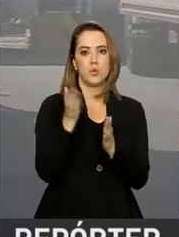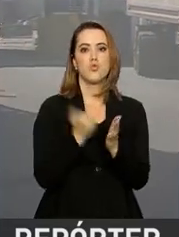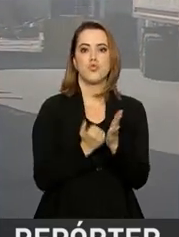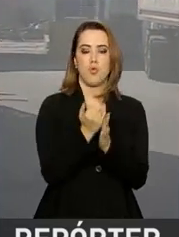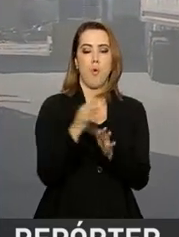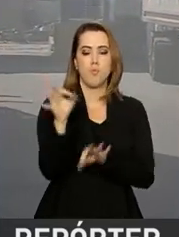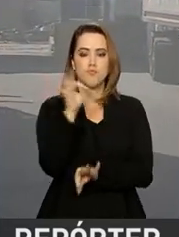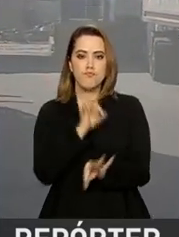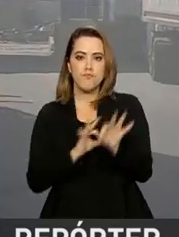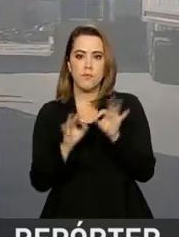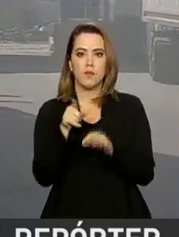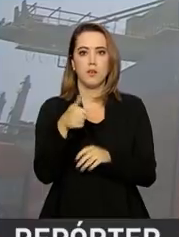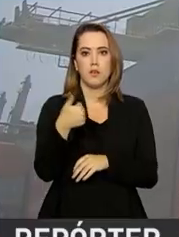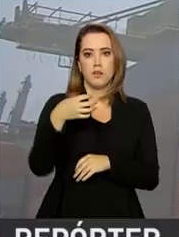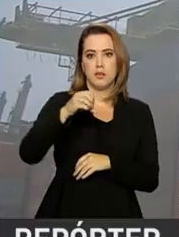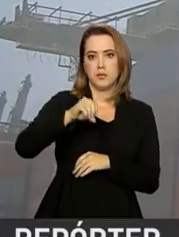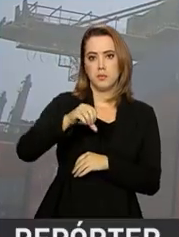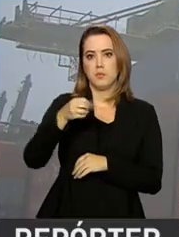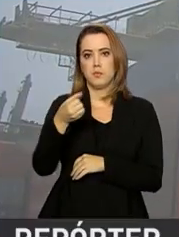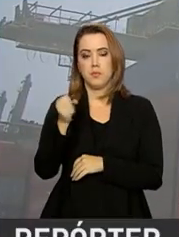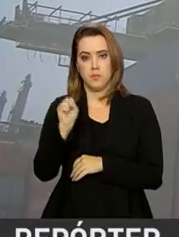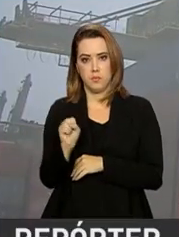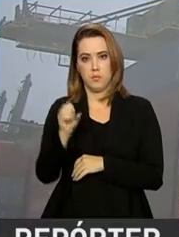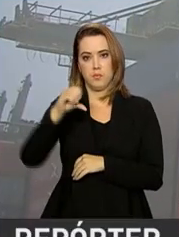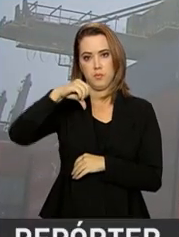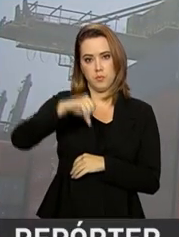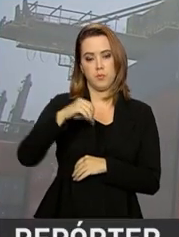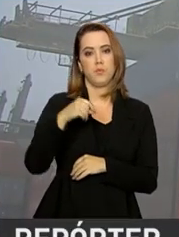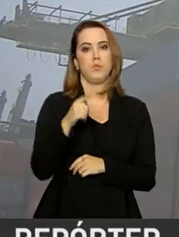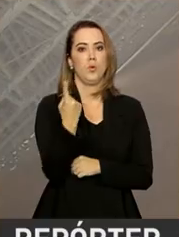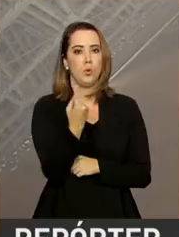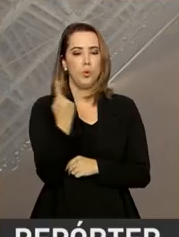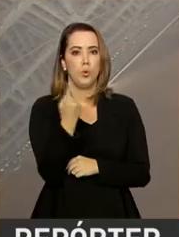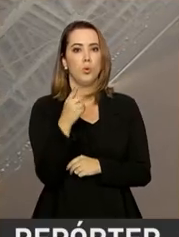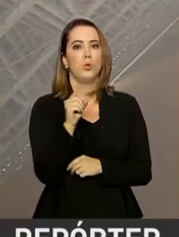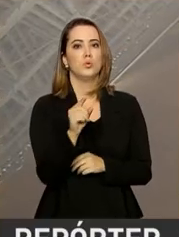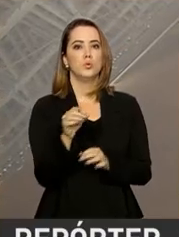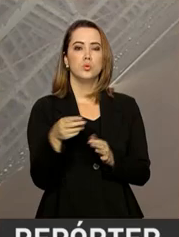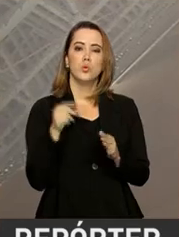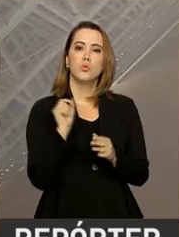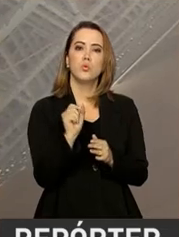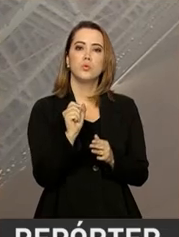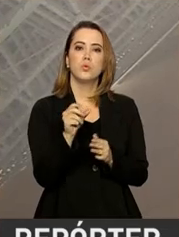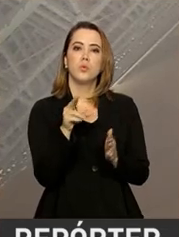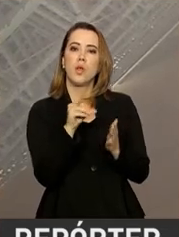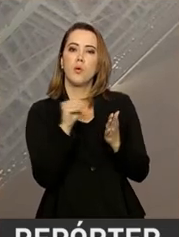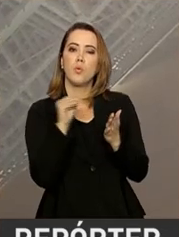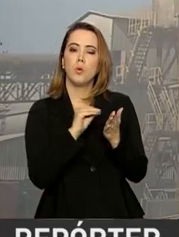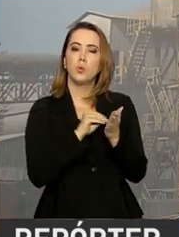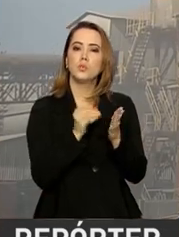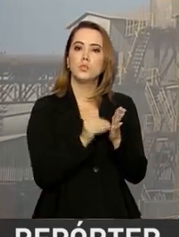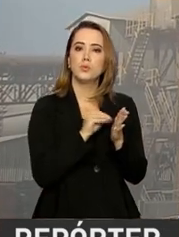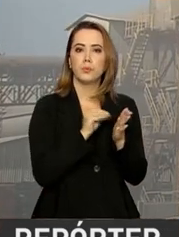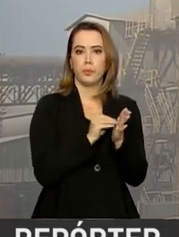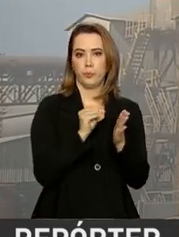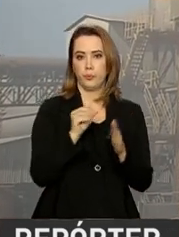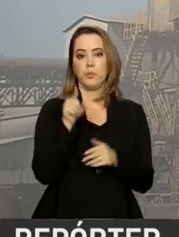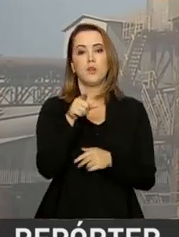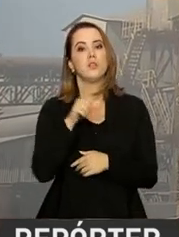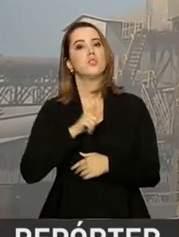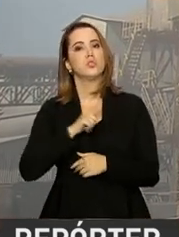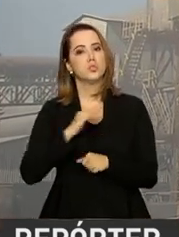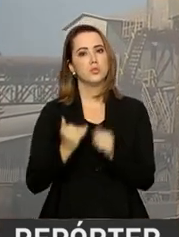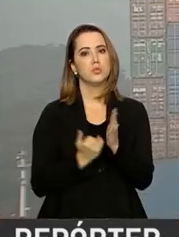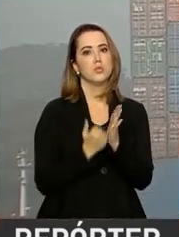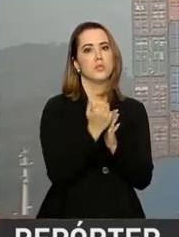série histórica em 1989 um dos produtos responsáveis por esse número é o algodão que só em junho teve alta